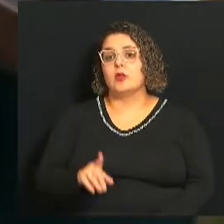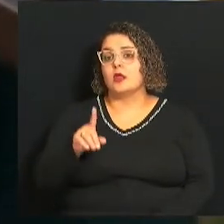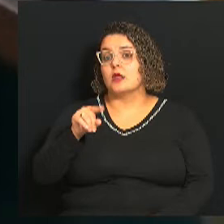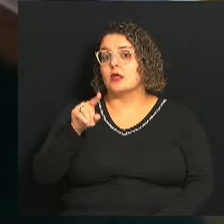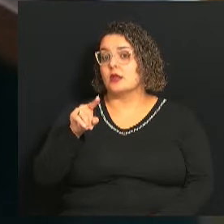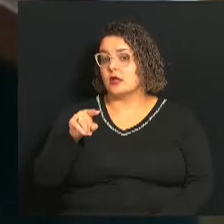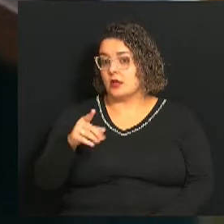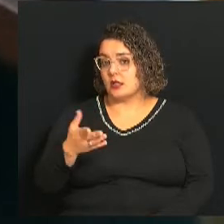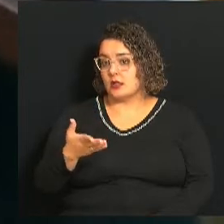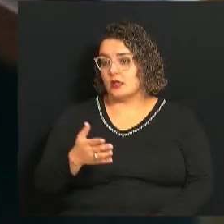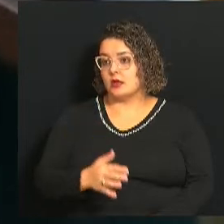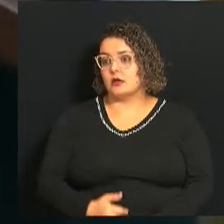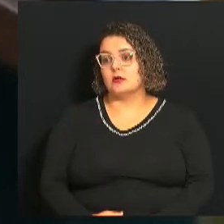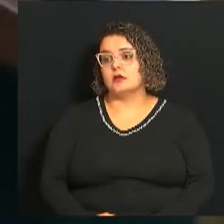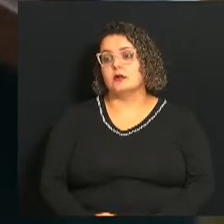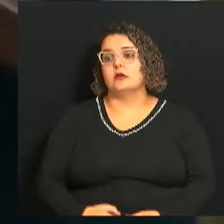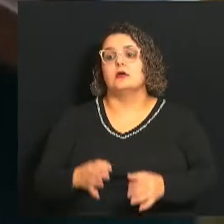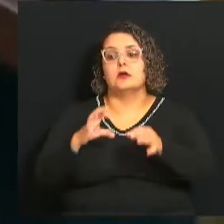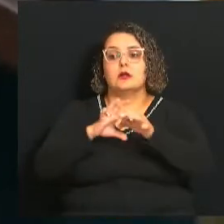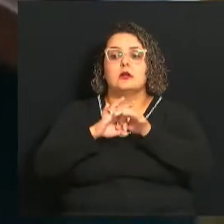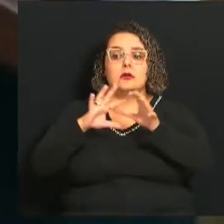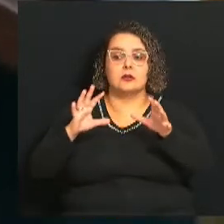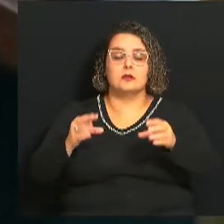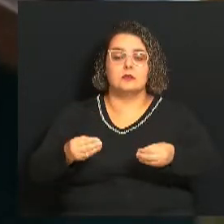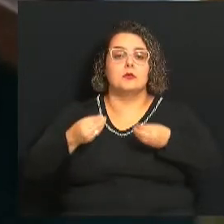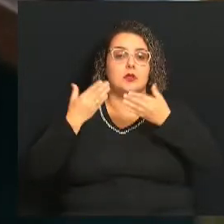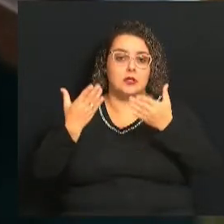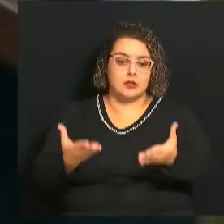esta autorização é dada à